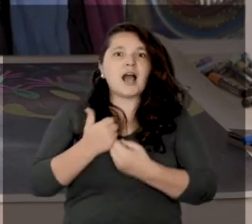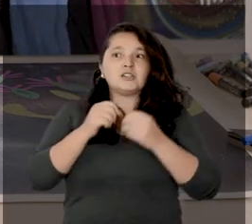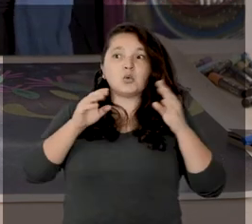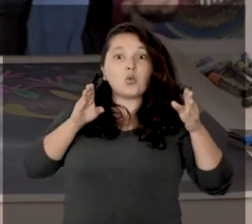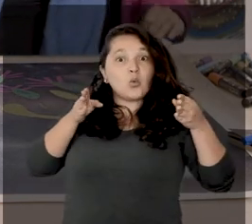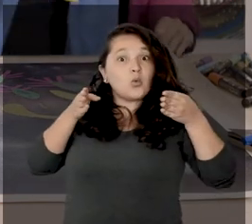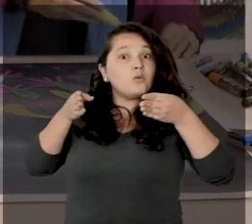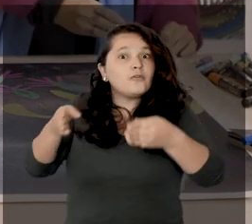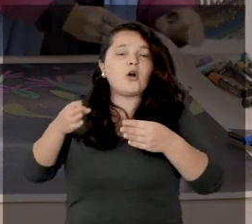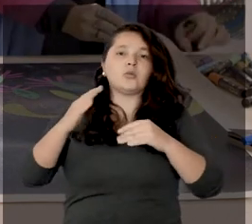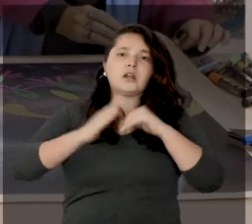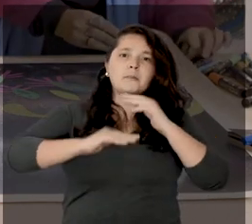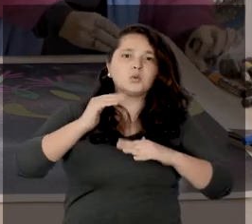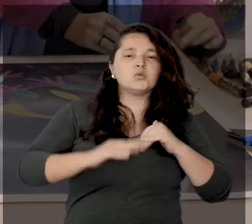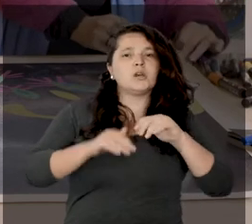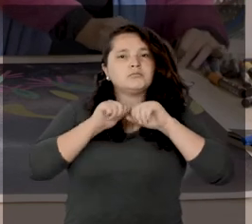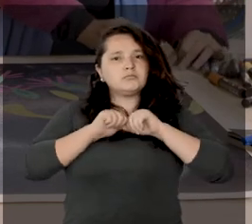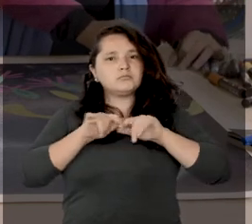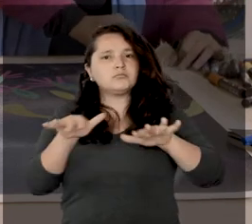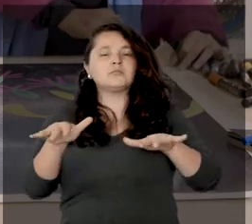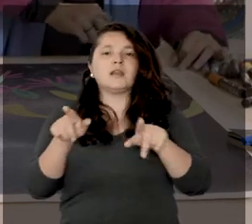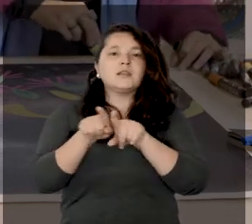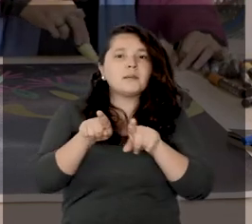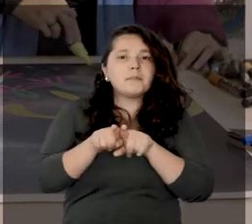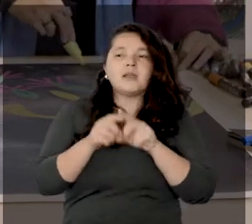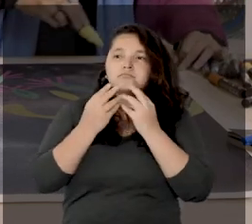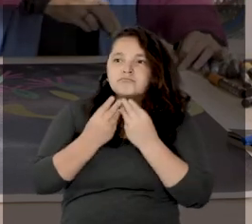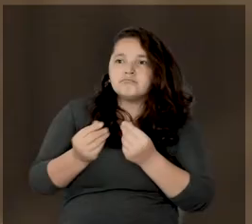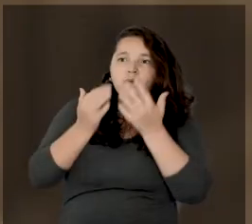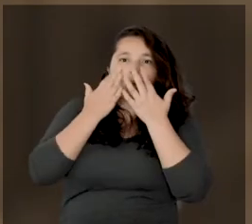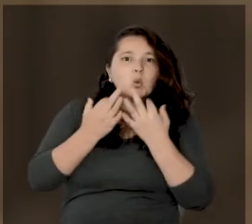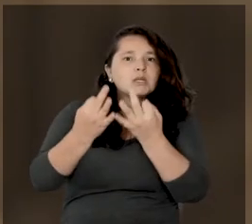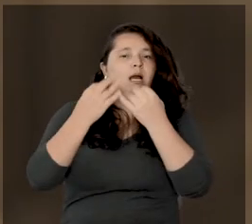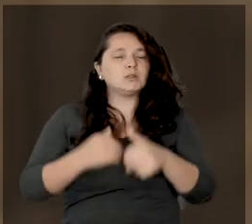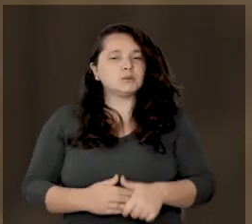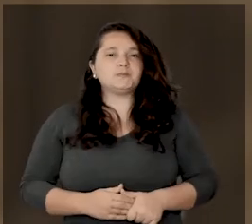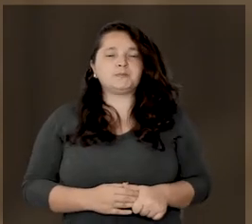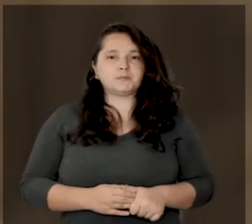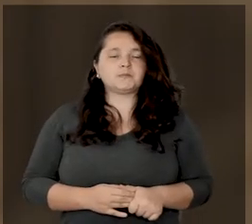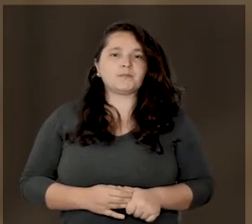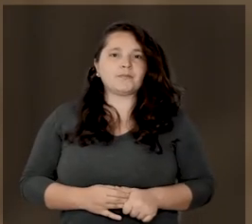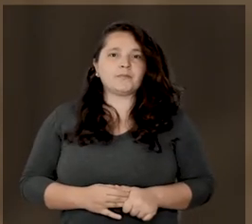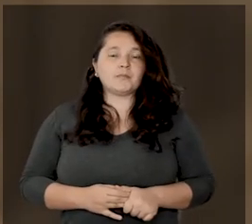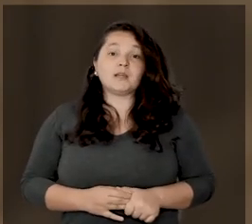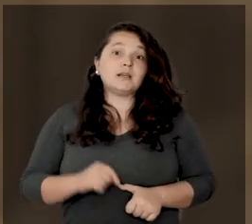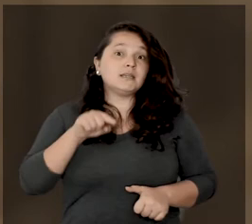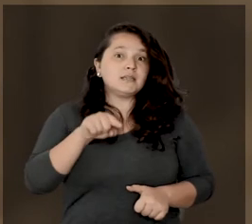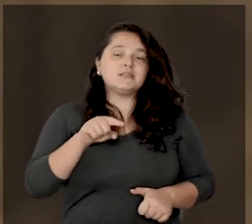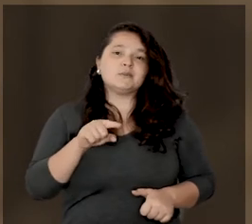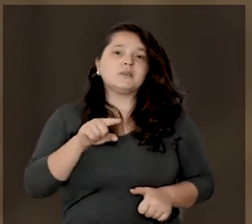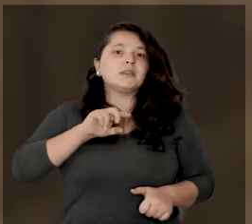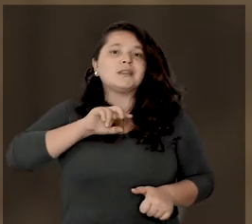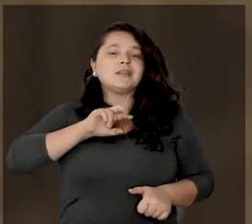focar nisso, nessa produção, nessa repercussão, nesse cuidado, nessa delicadeza, né. E isso não engessa, mais uma